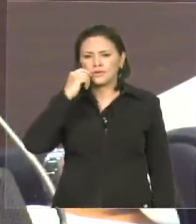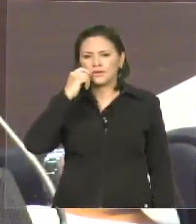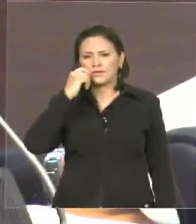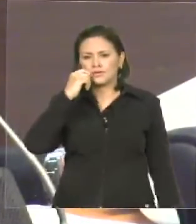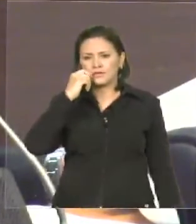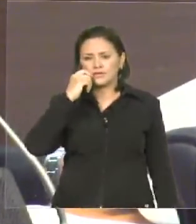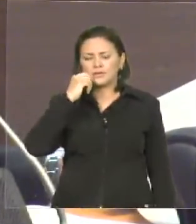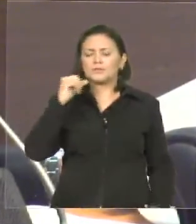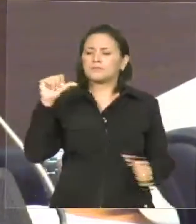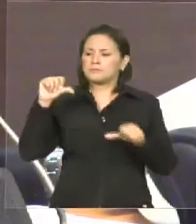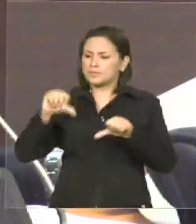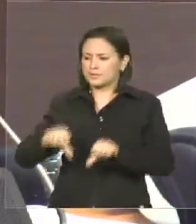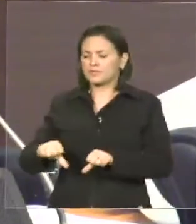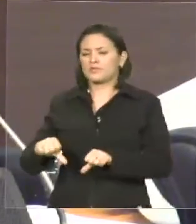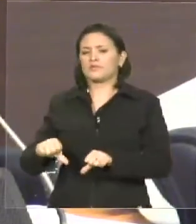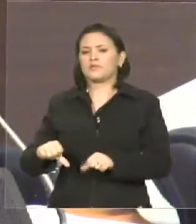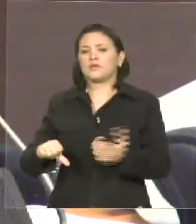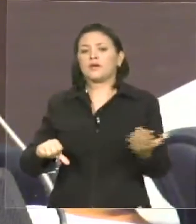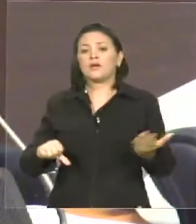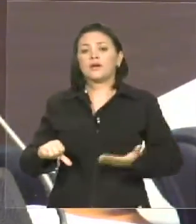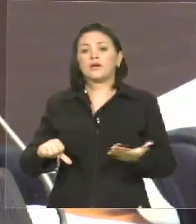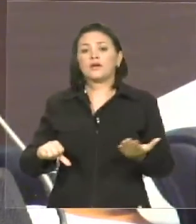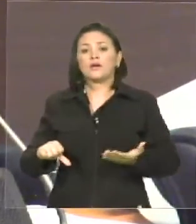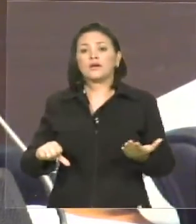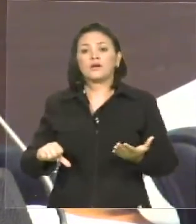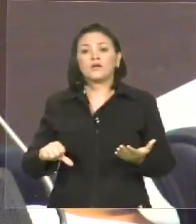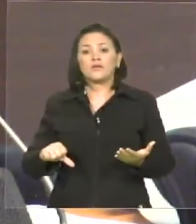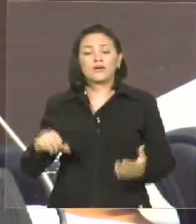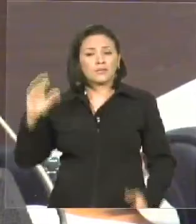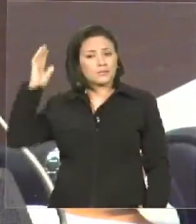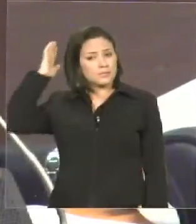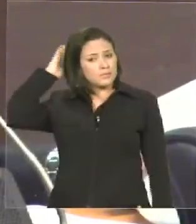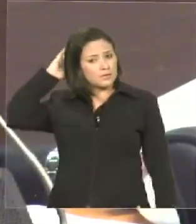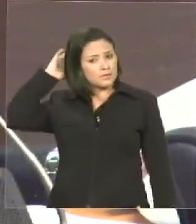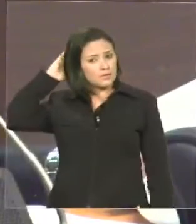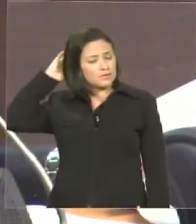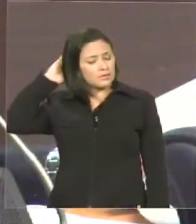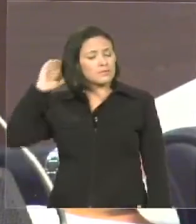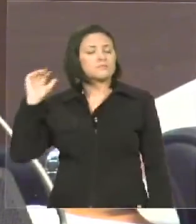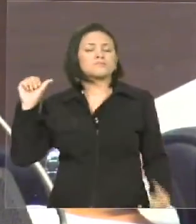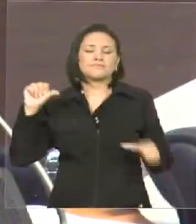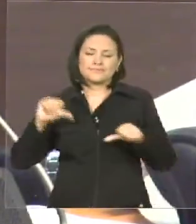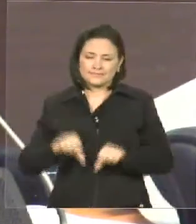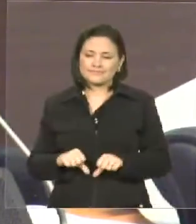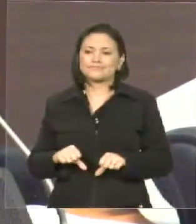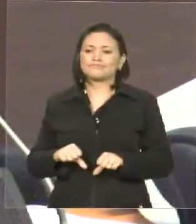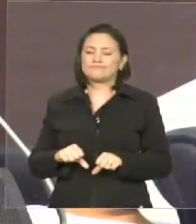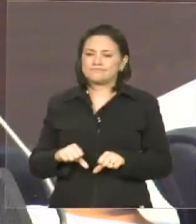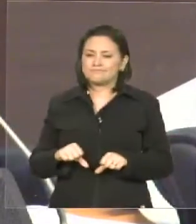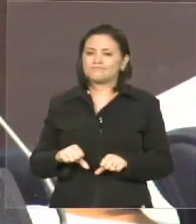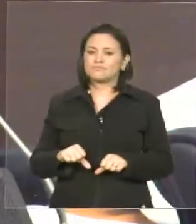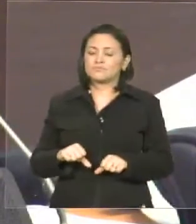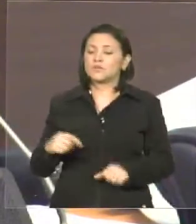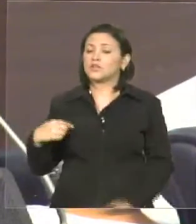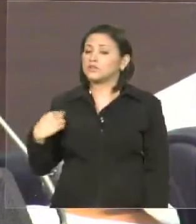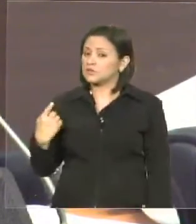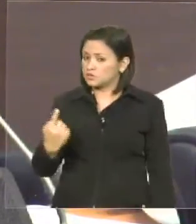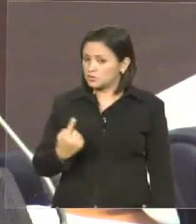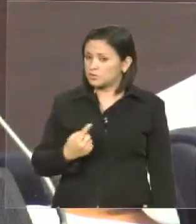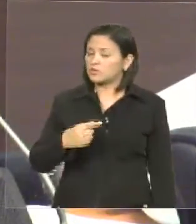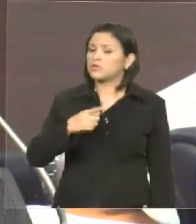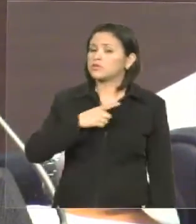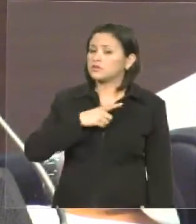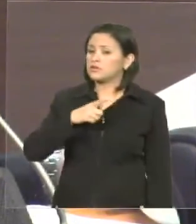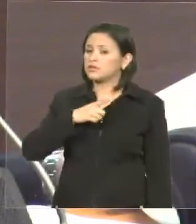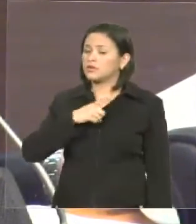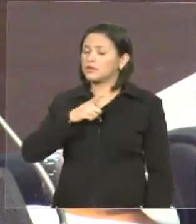Pará, nós estamos iguais ao Piauí em tendência de crescimento. E o que me deixa contente, o